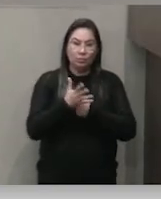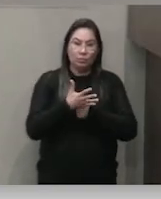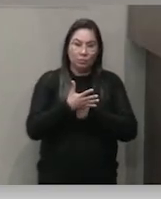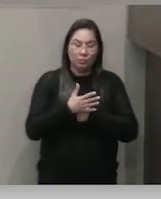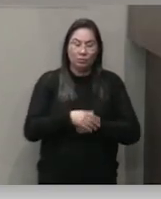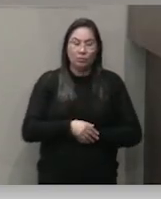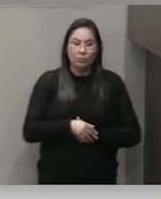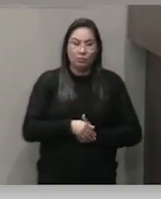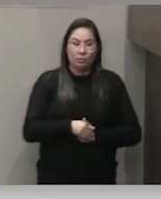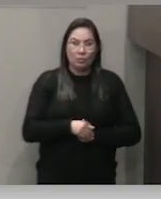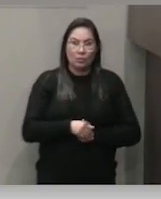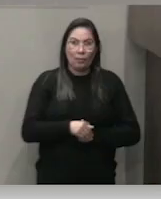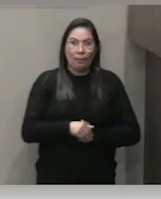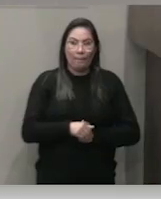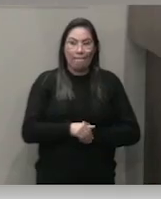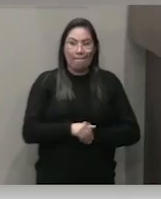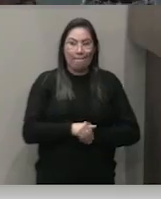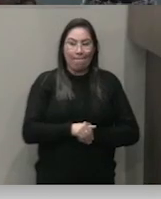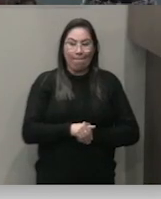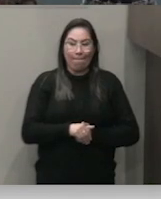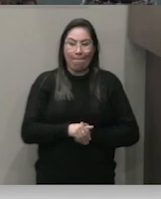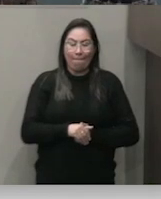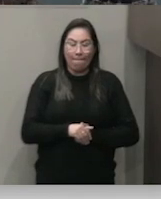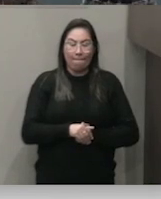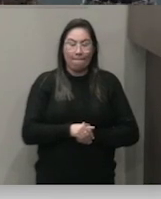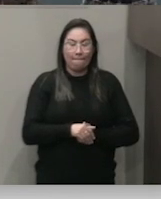conforme especifica.